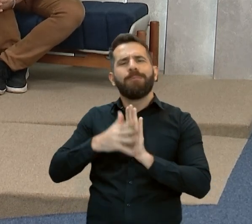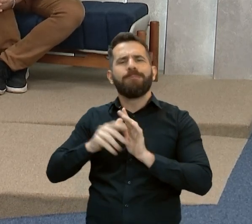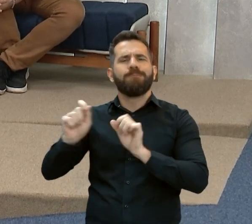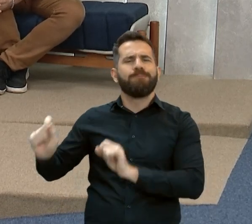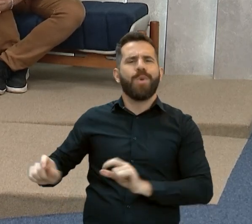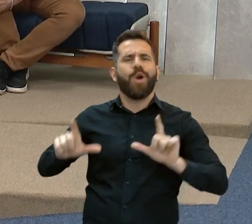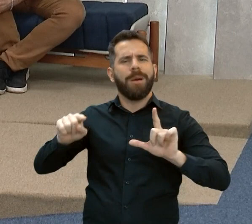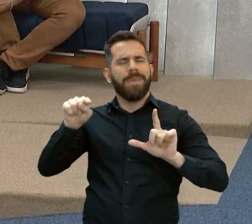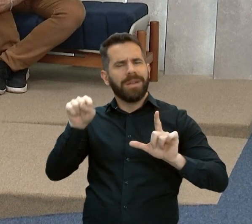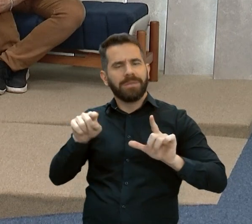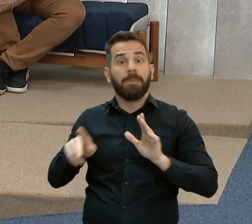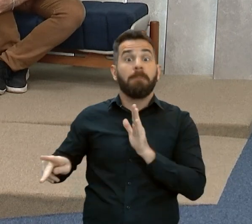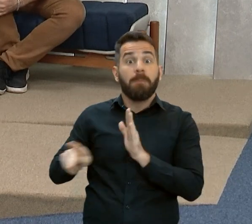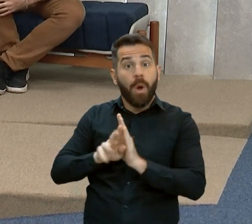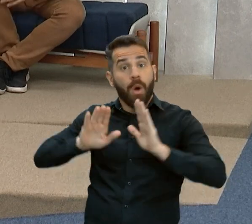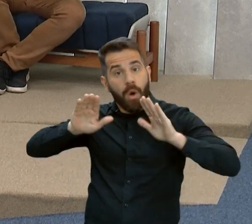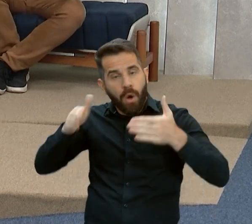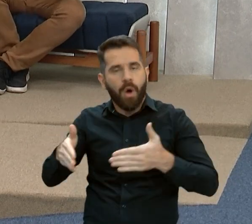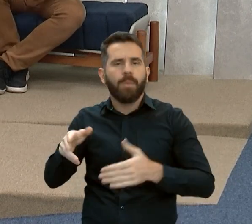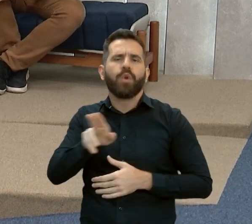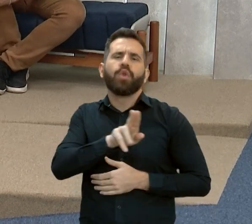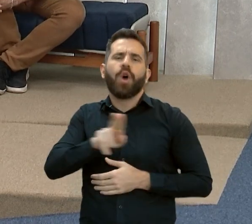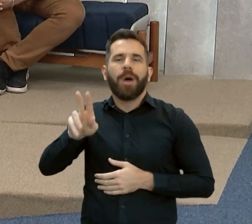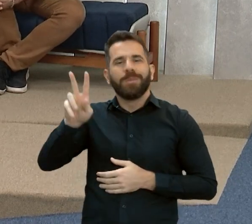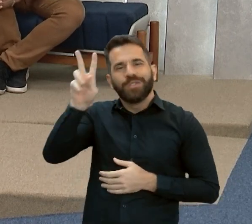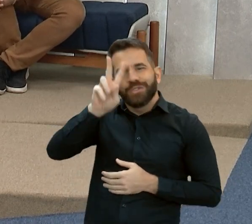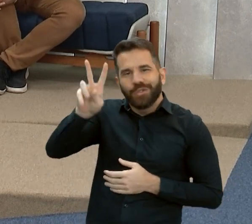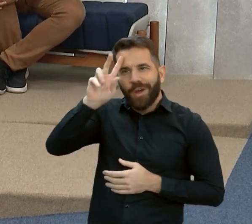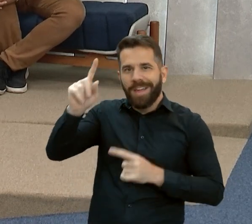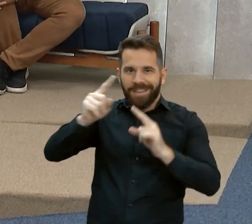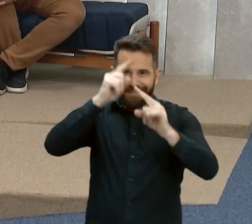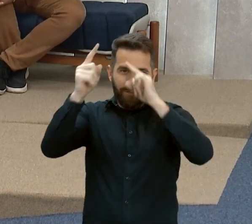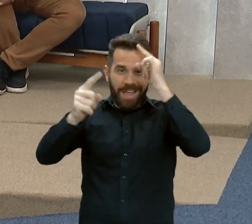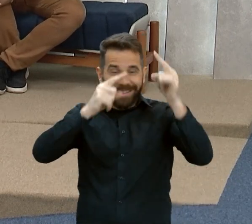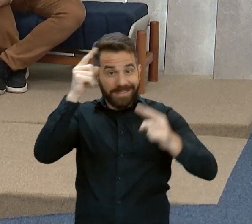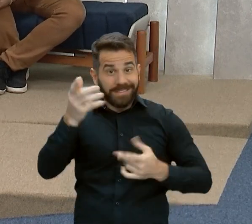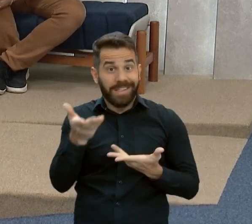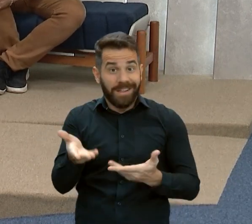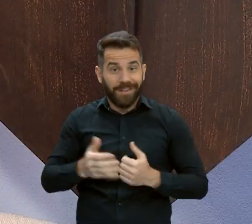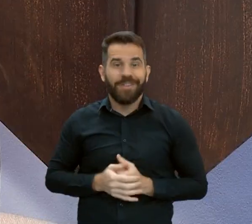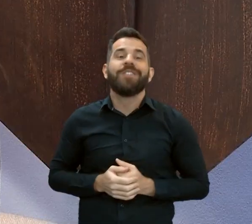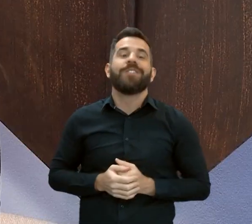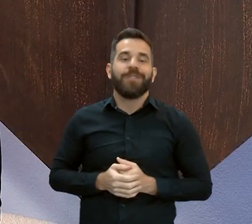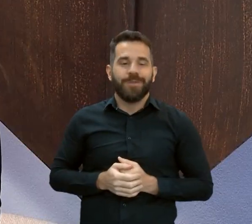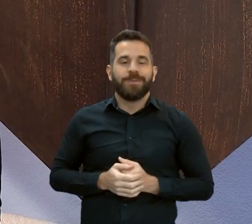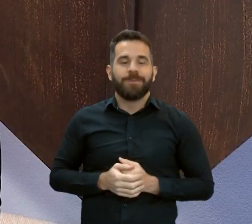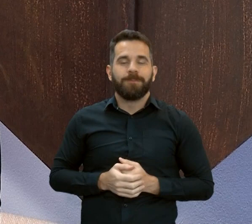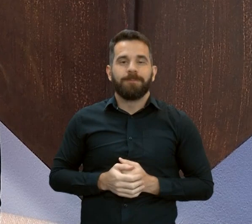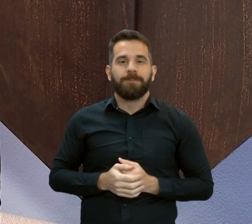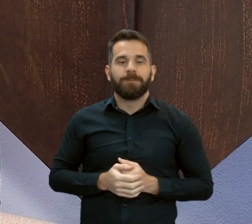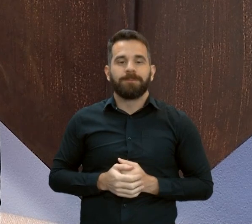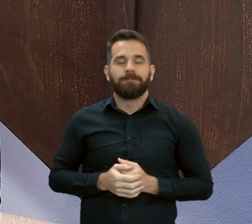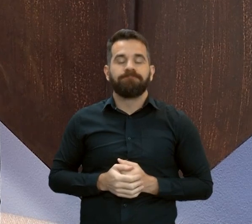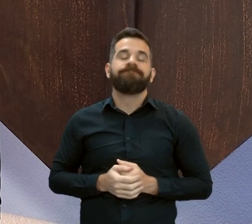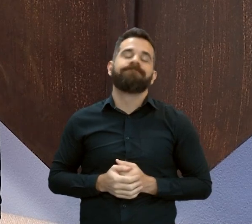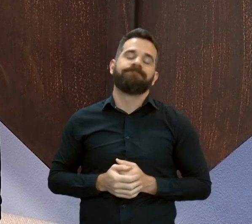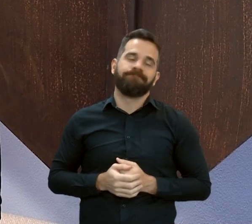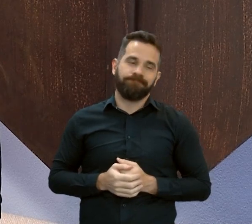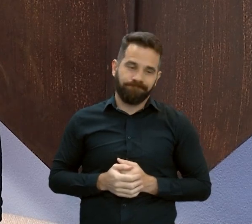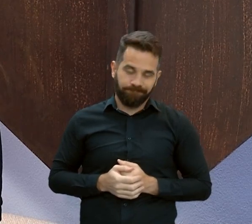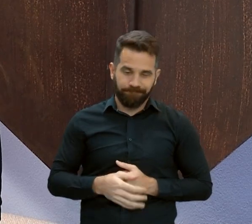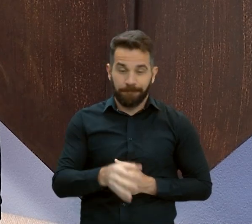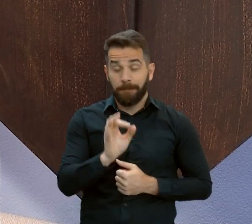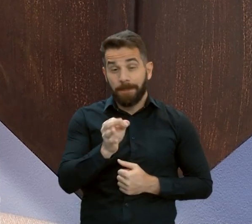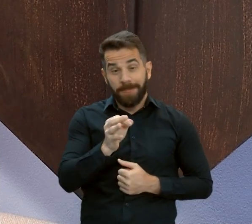aqui, como que foi esse convite, como que foi? Então é muito interessante, né, desde a nossa